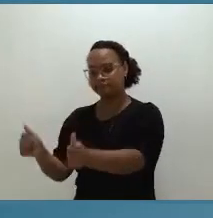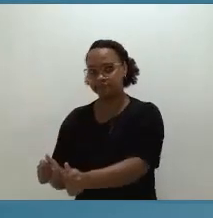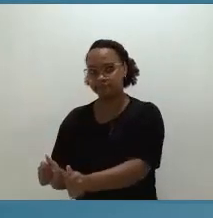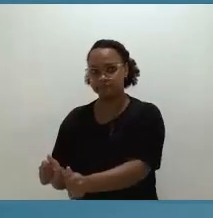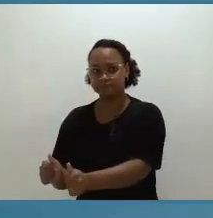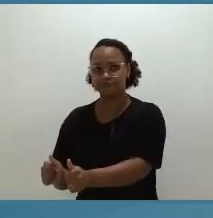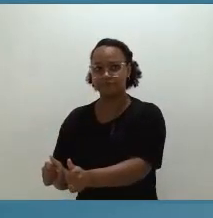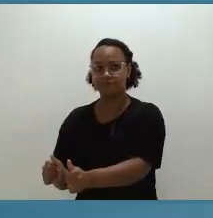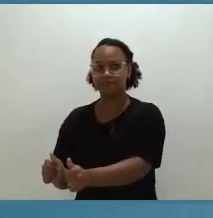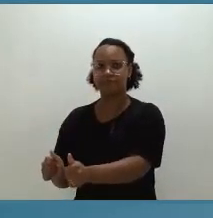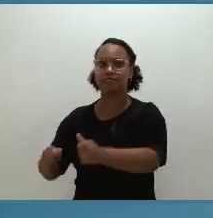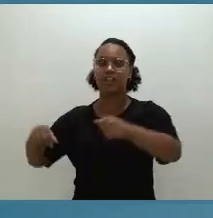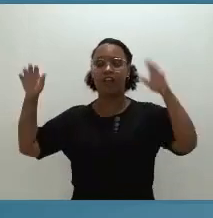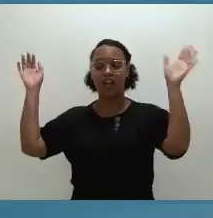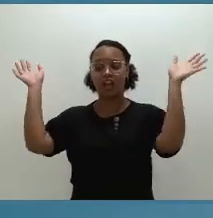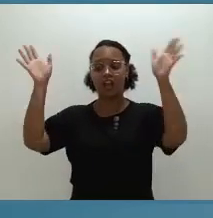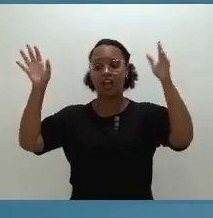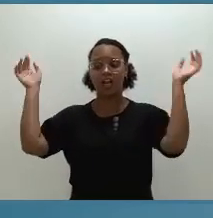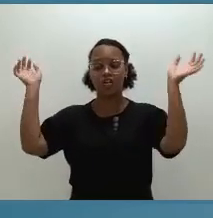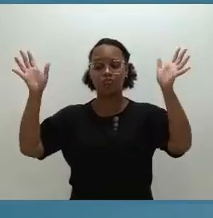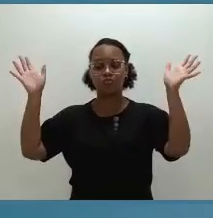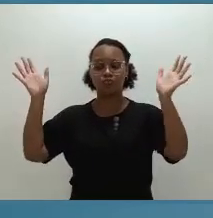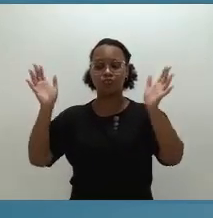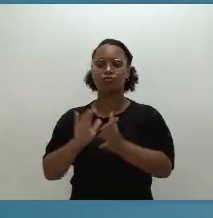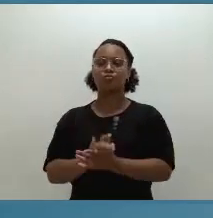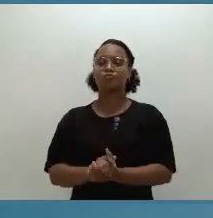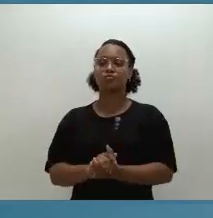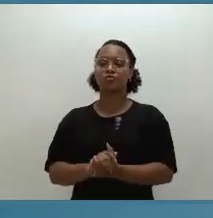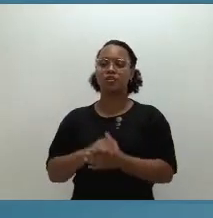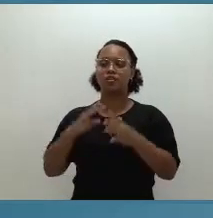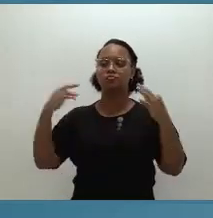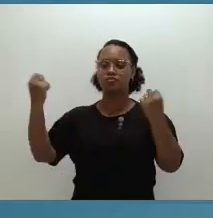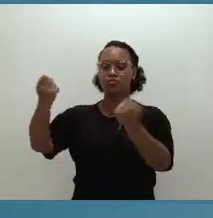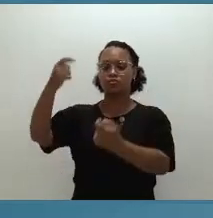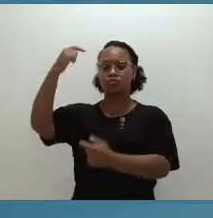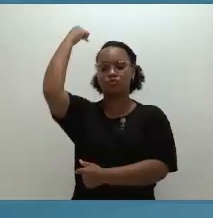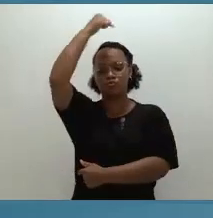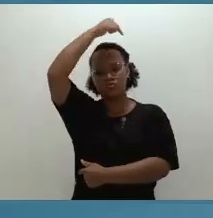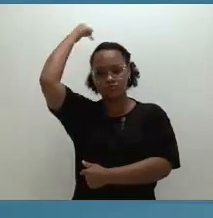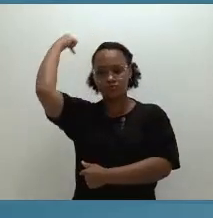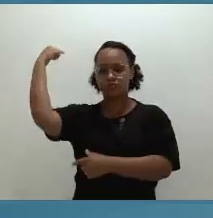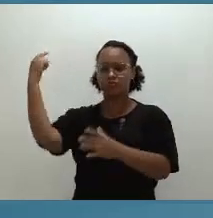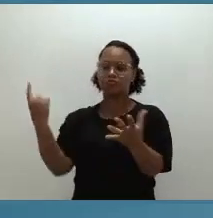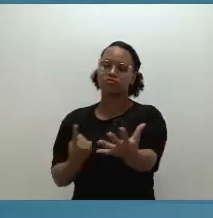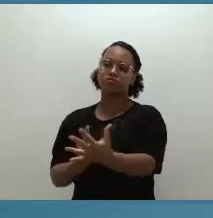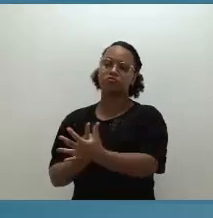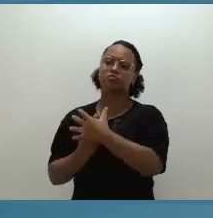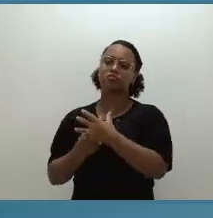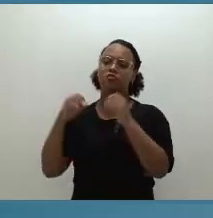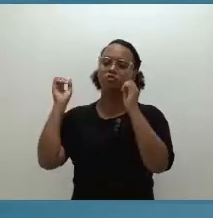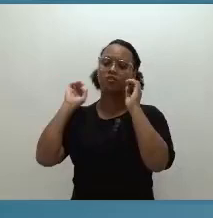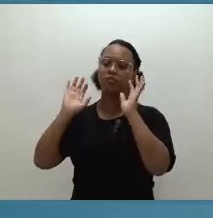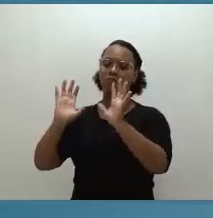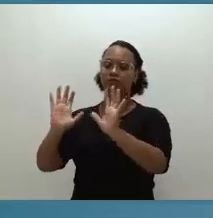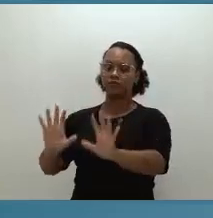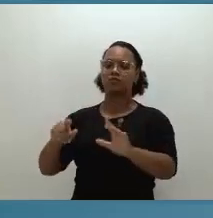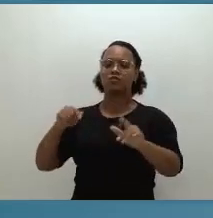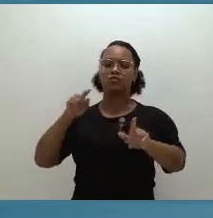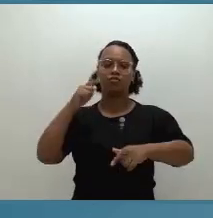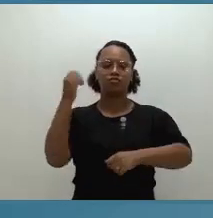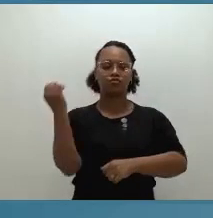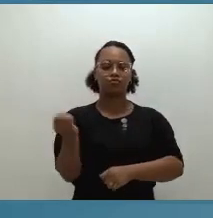os arcanjos e todos os santos os proteja e abençoe nessa nova